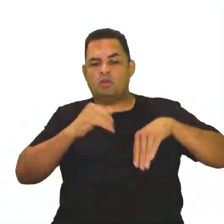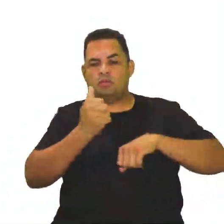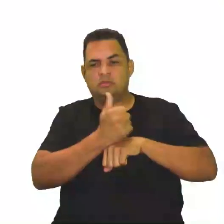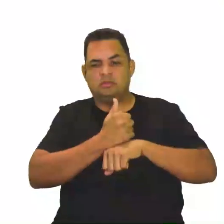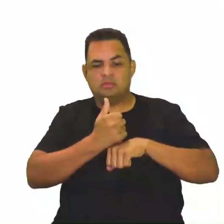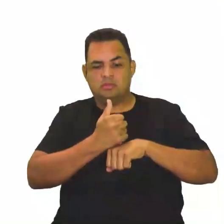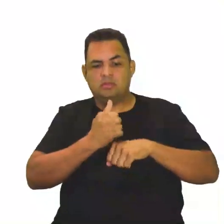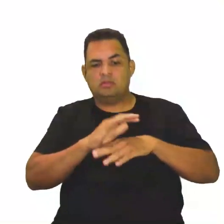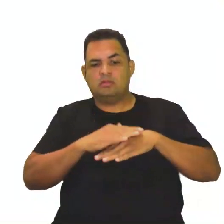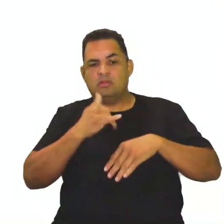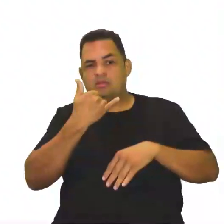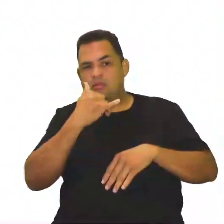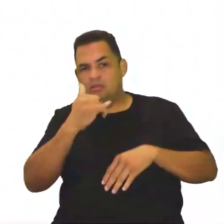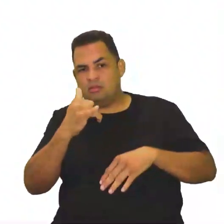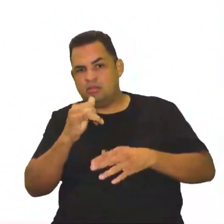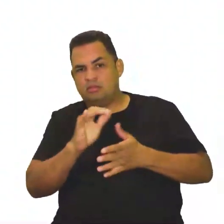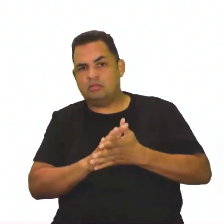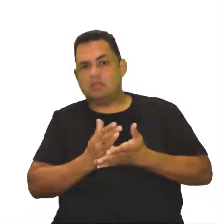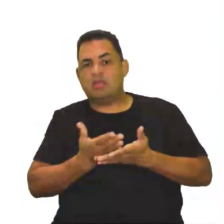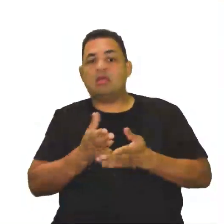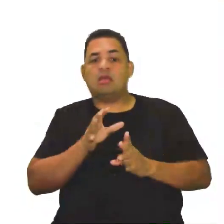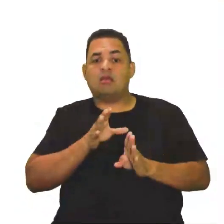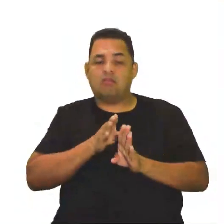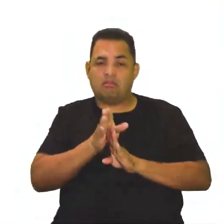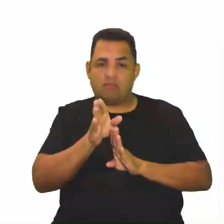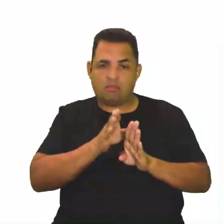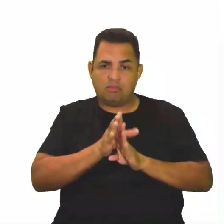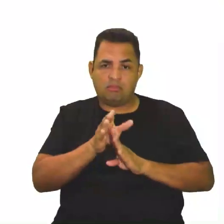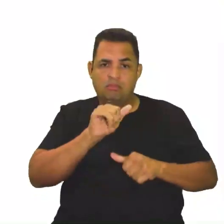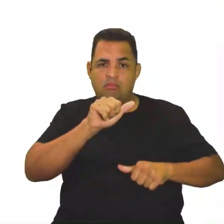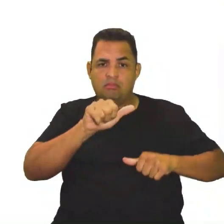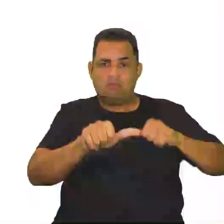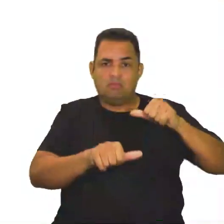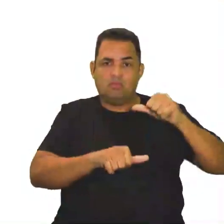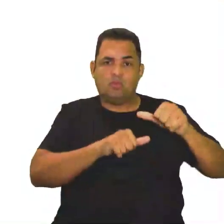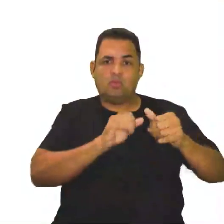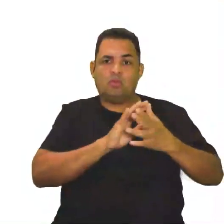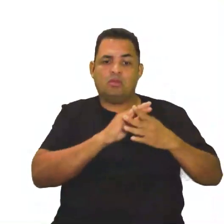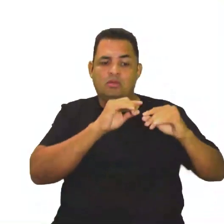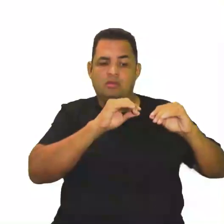eletricista considera aconselhável